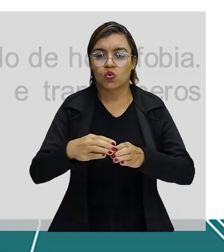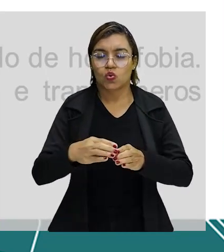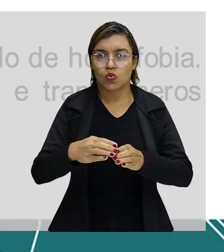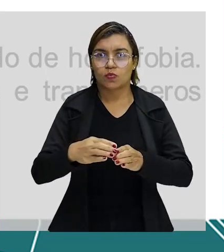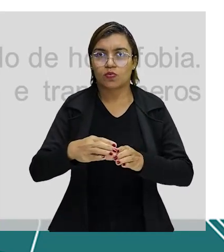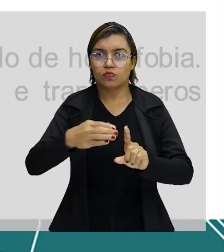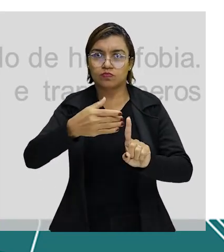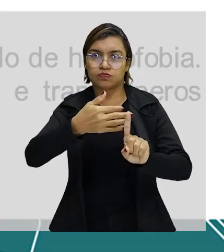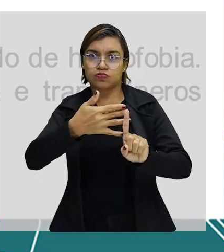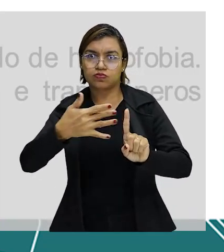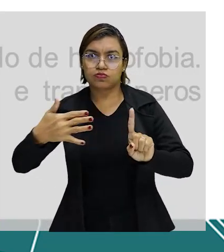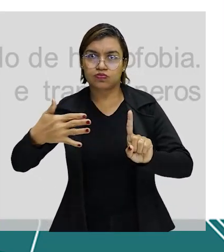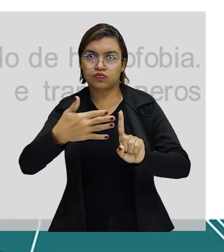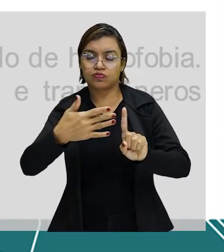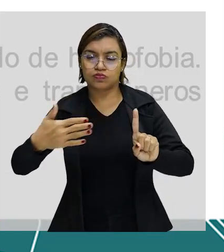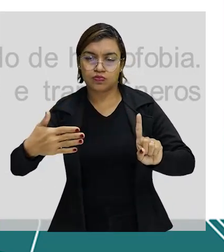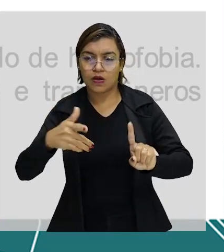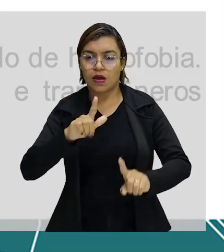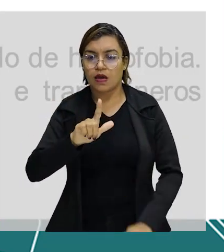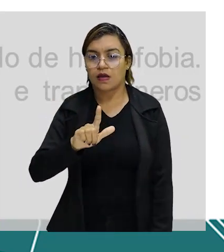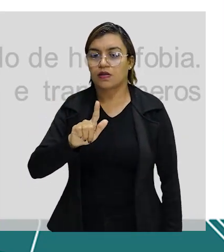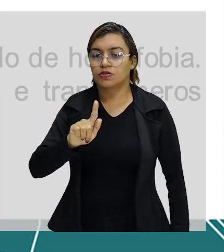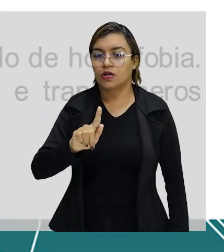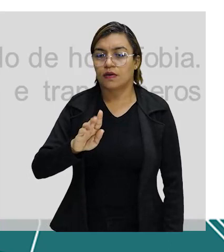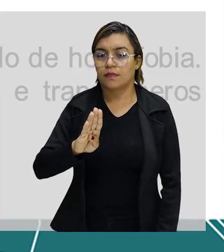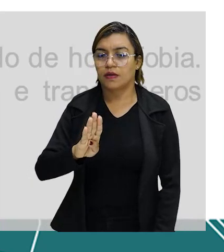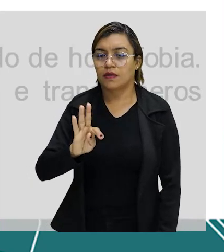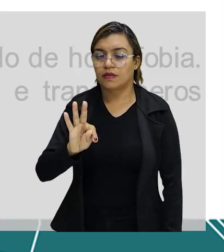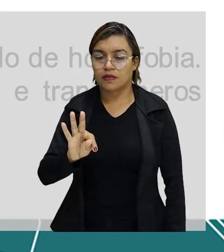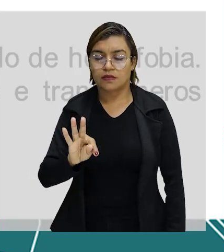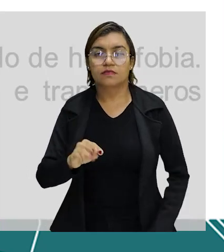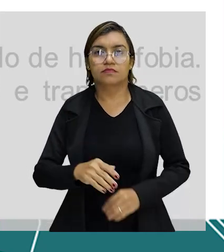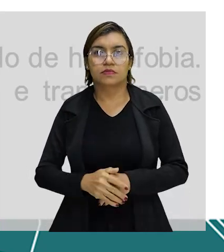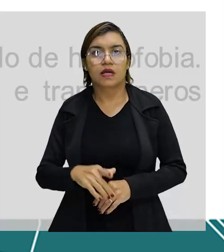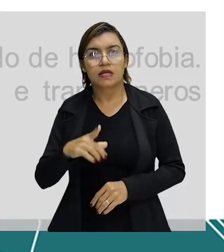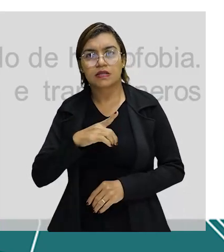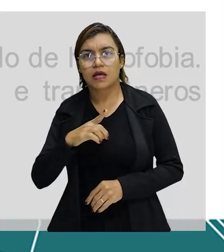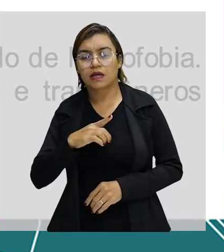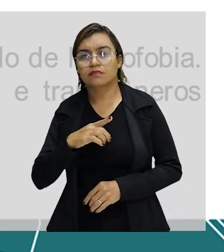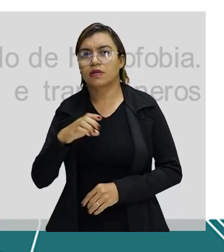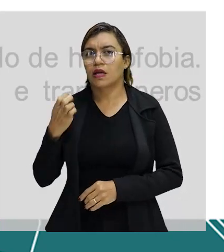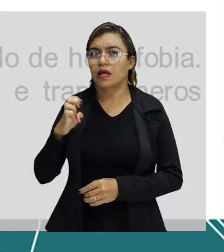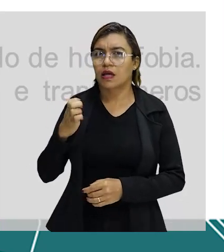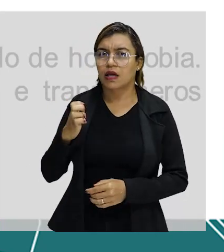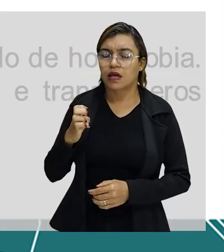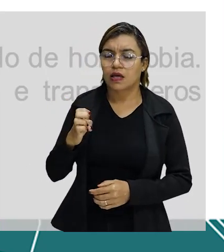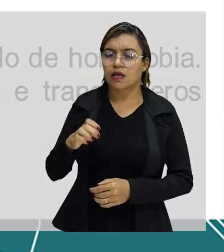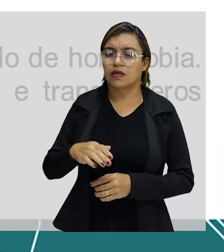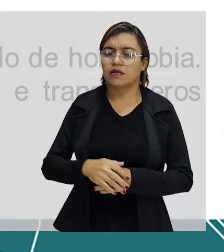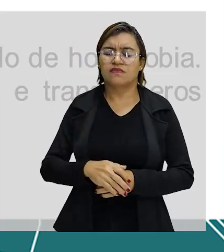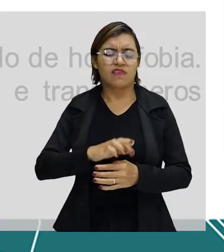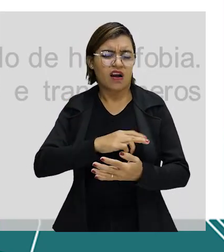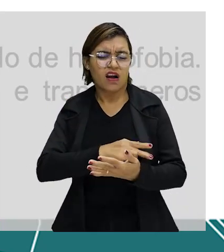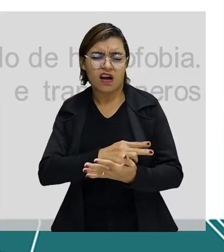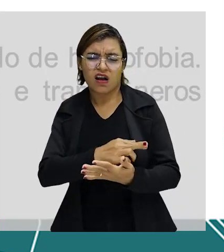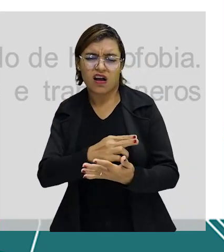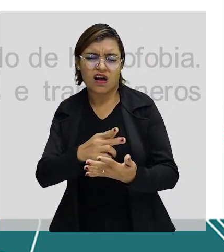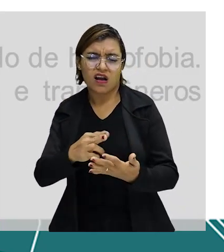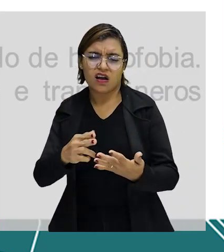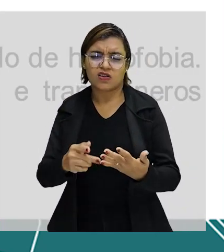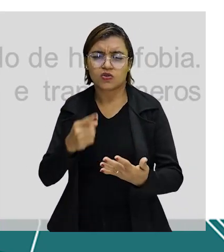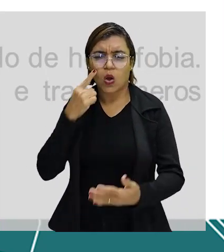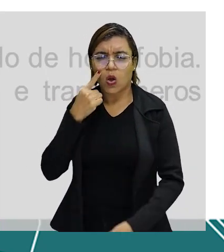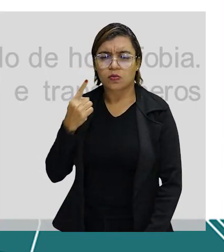LGBTQIA+. Lésbicas, gays, bissexuais, transexuais, travestis,